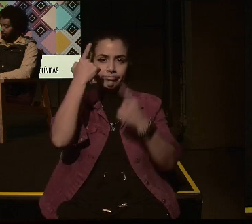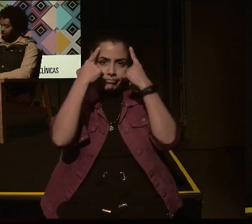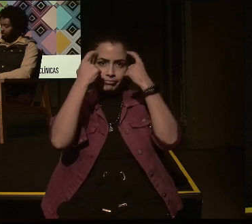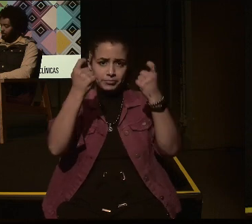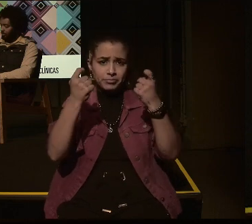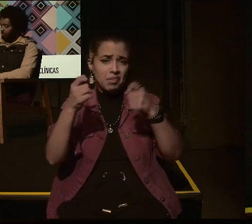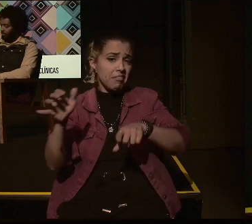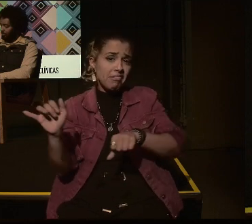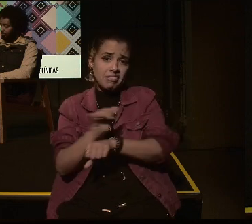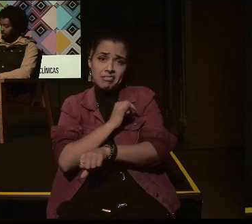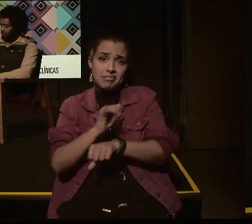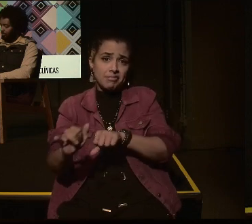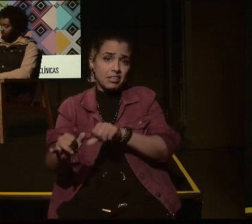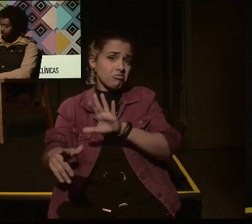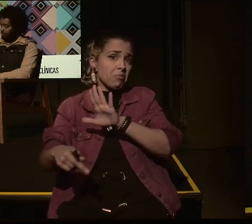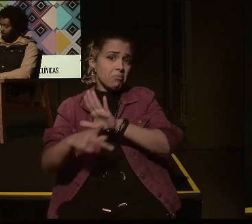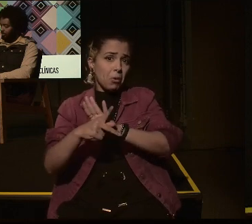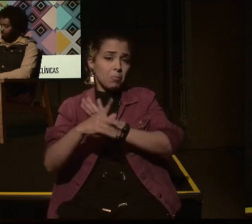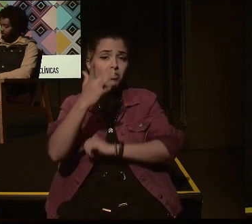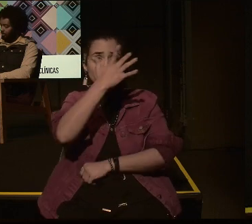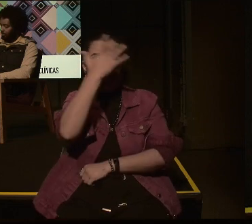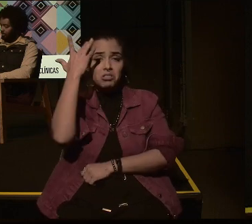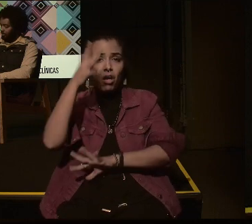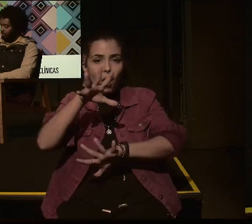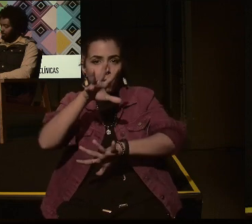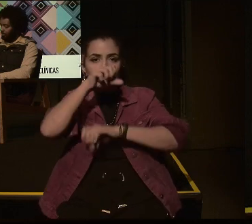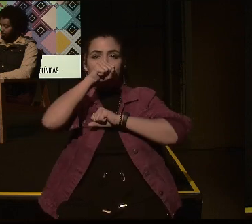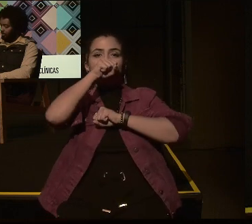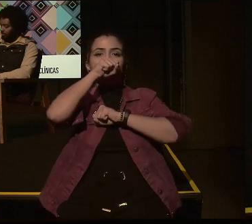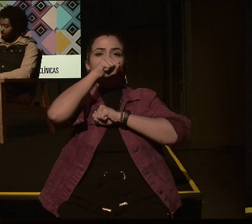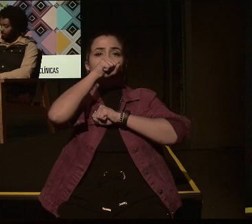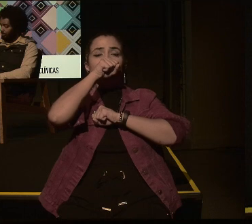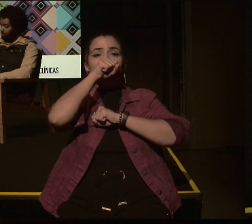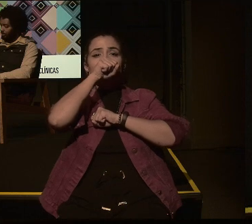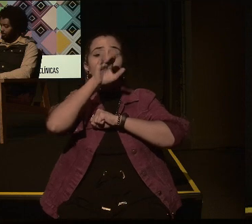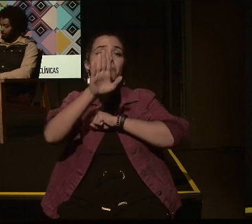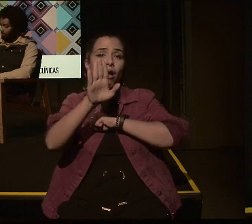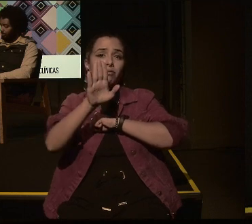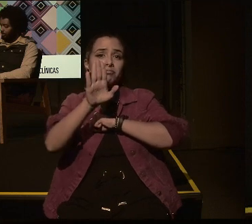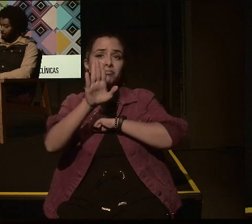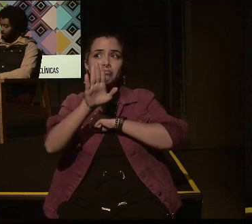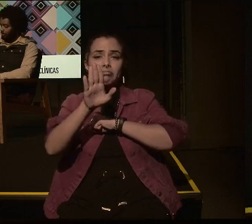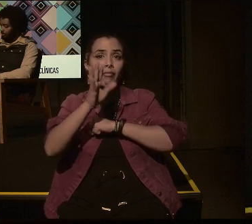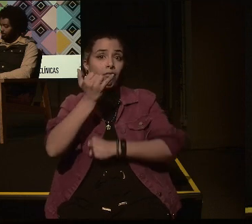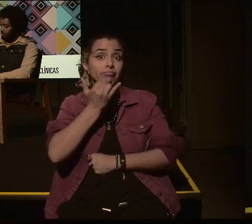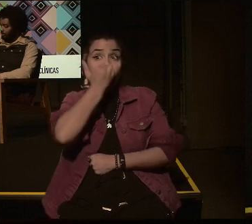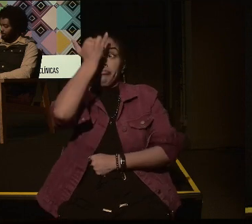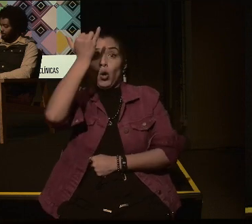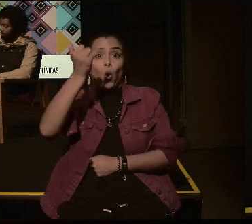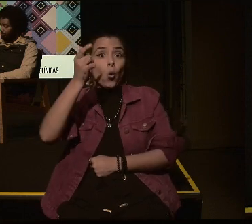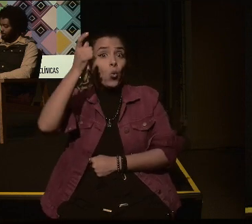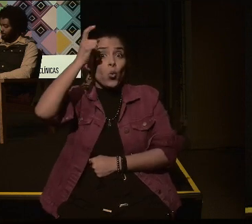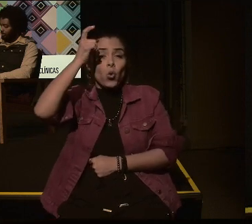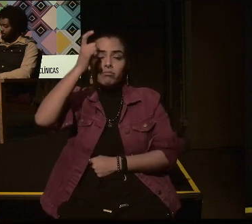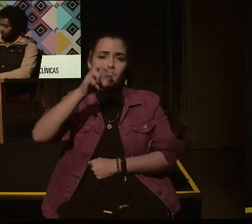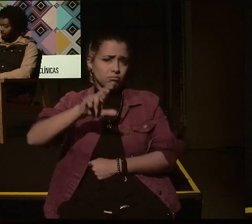Isso não é à toa. Isso não é uma